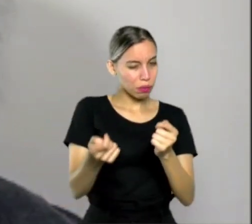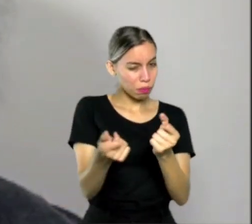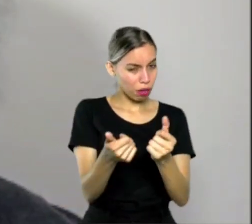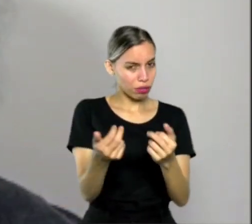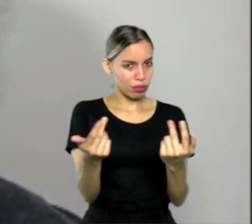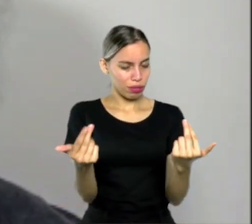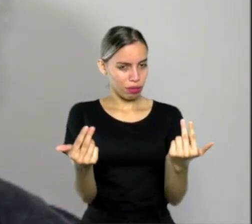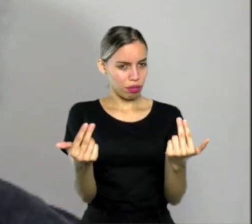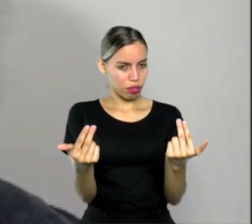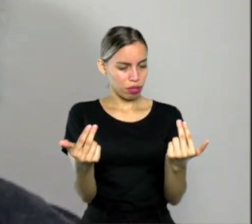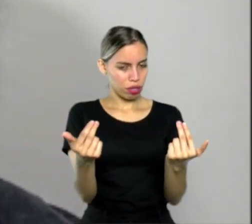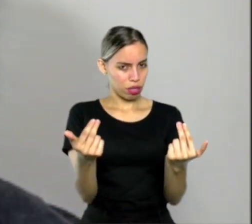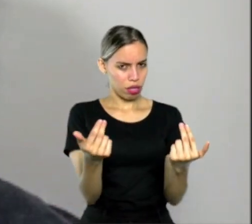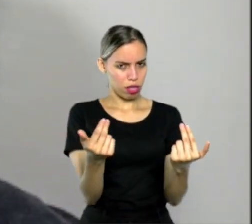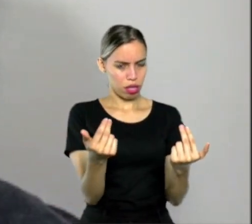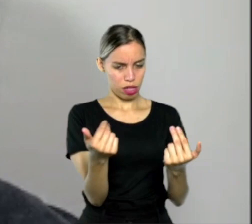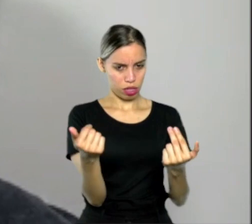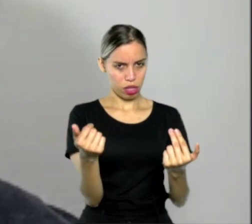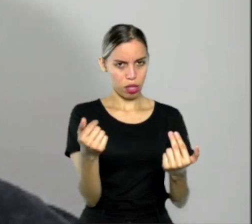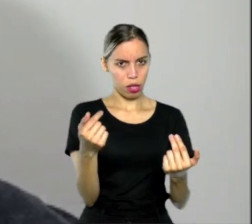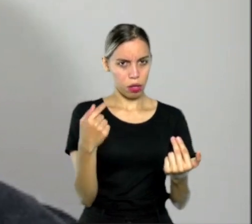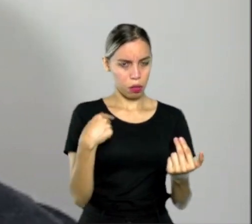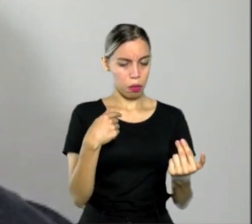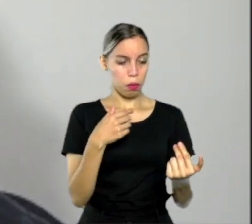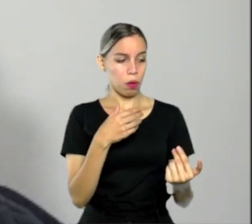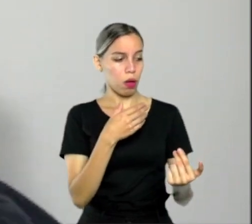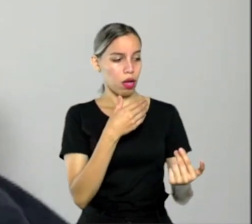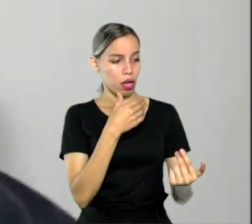têm peito, eles pendências.